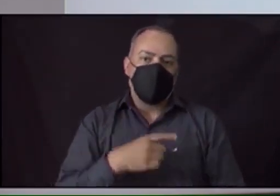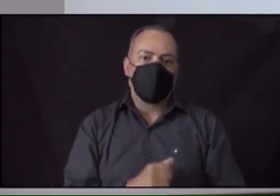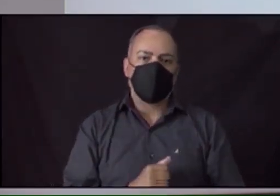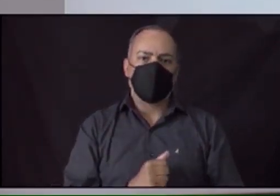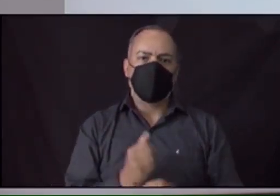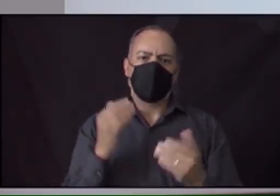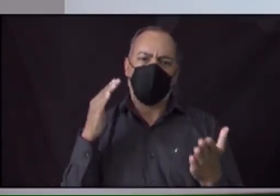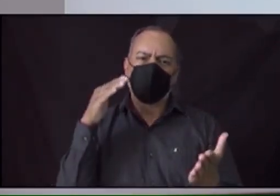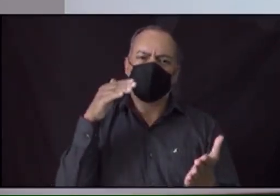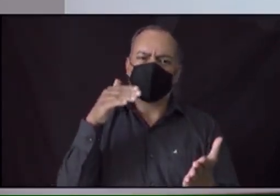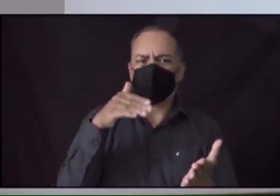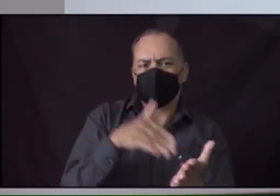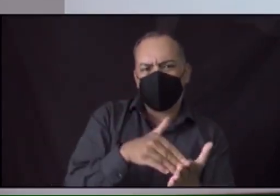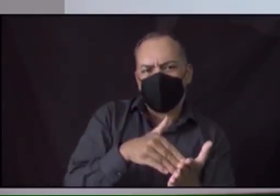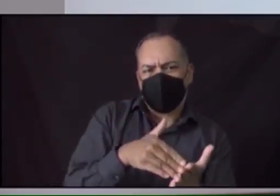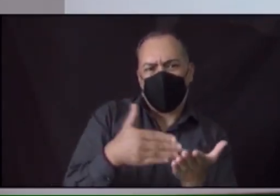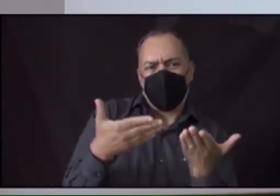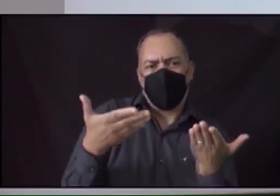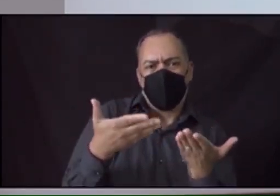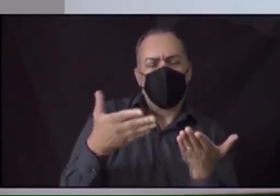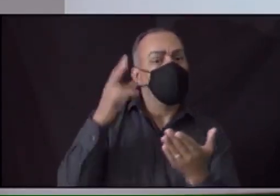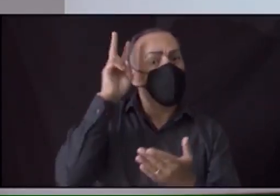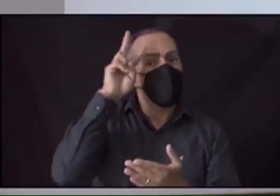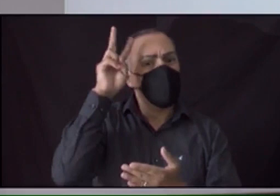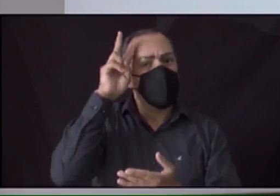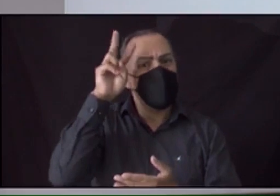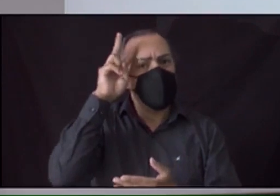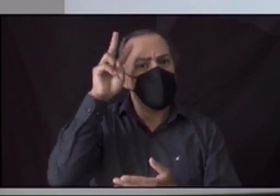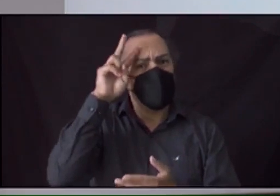últimos dias, lembrando que a